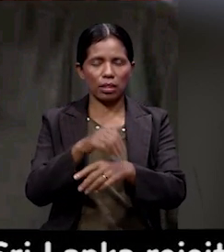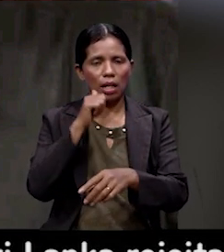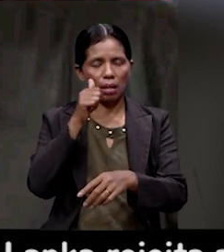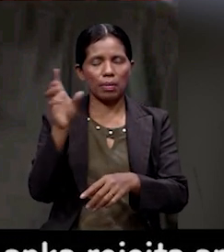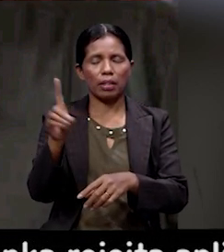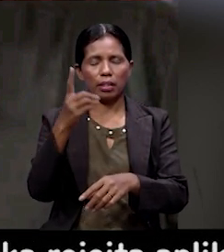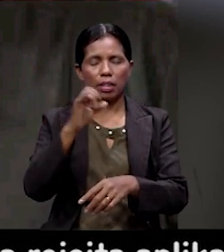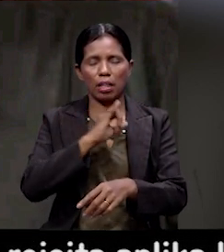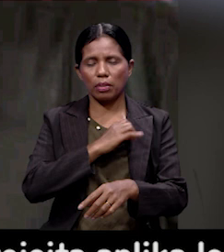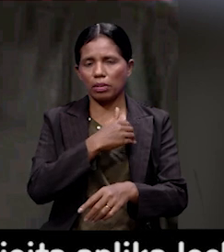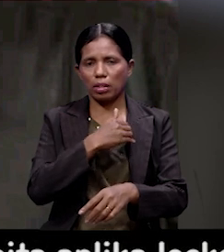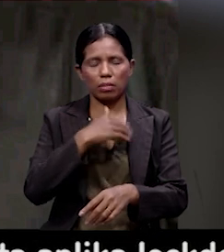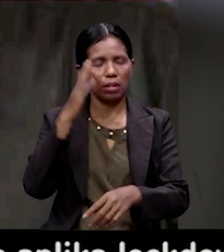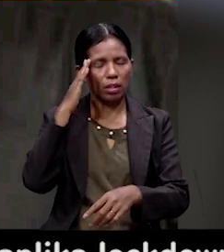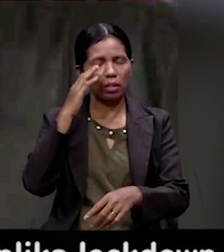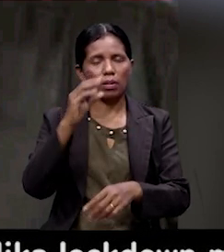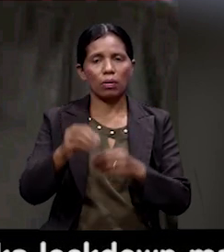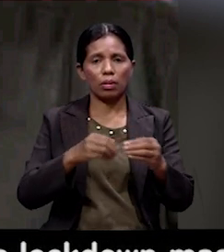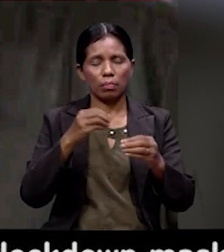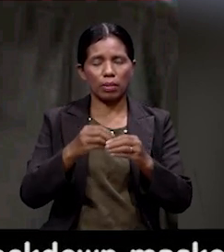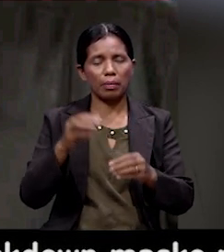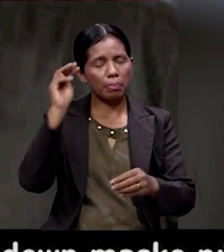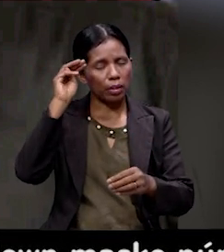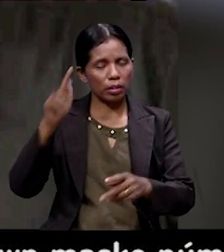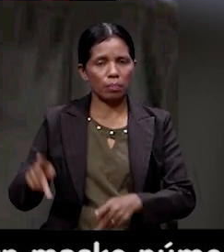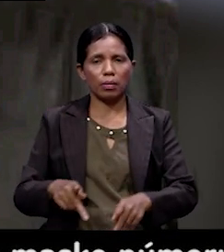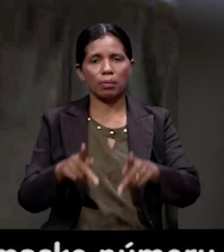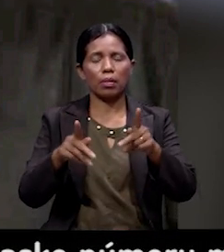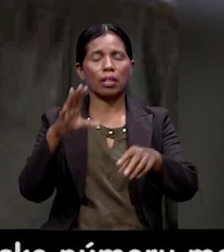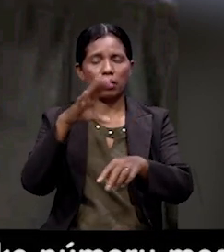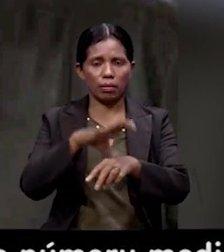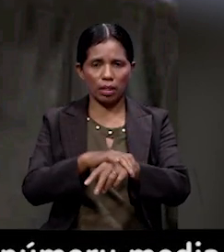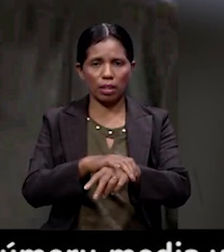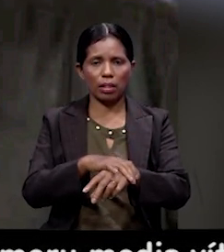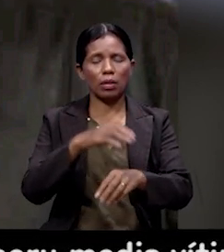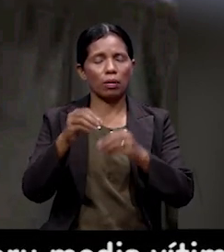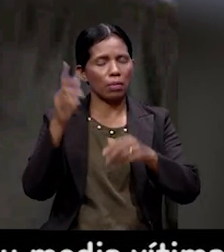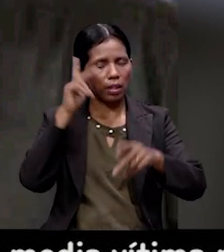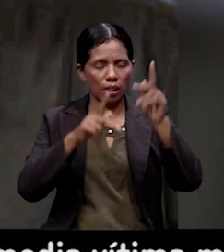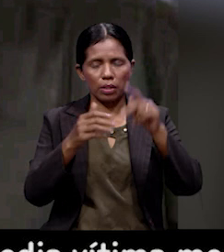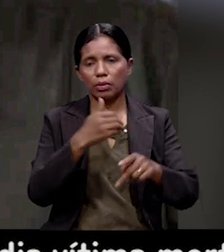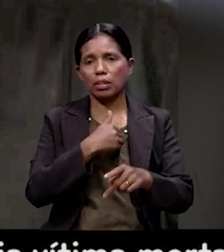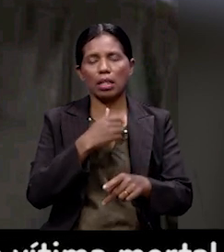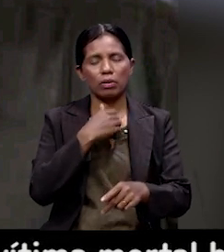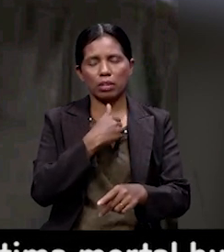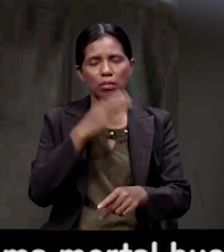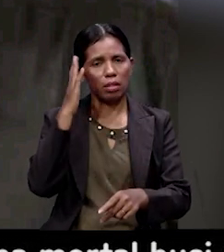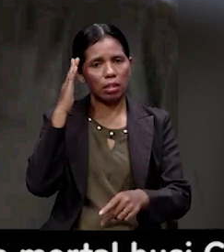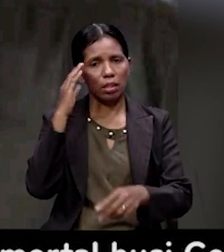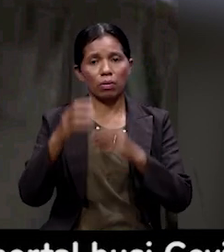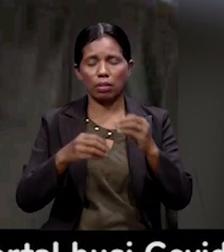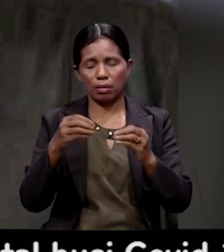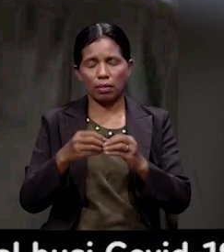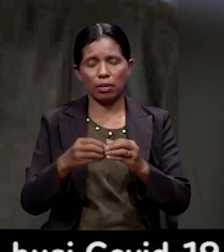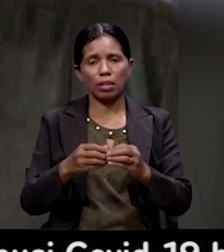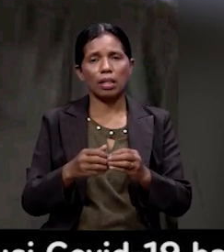Ini harus dia pun finishment. Kalau masa mesti minister pun bertribal tribal saya mandat tu pun pasu, pun apa kasus saya dah harus dia pun finishment sampai dah ni. Kasus ni biar